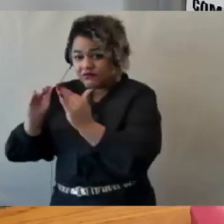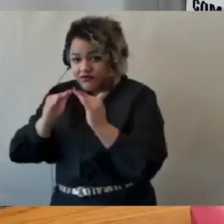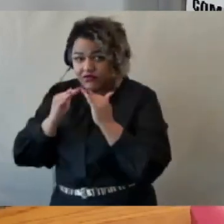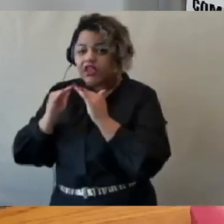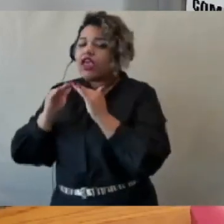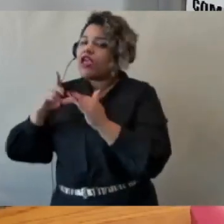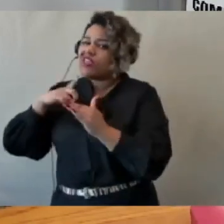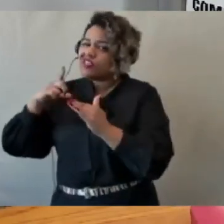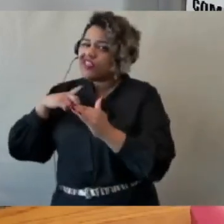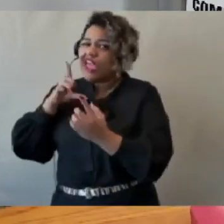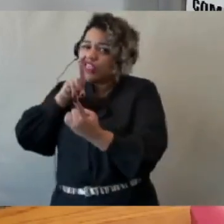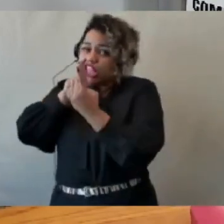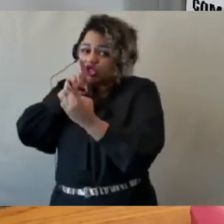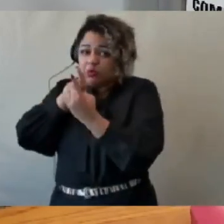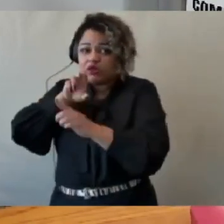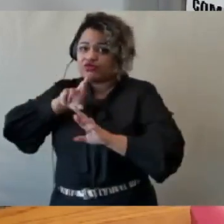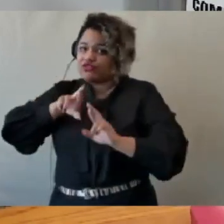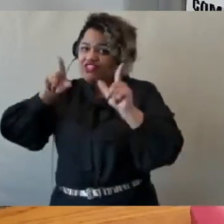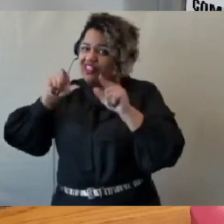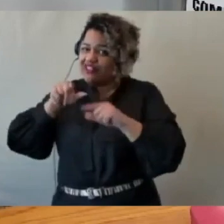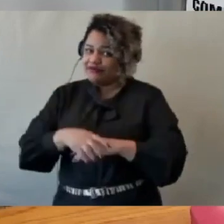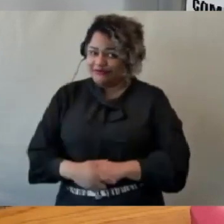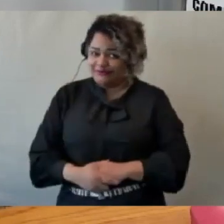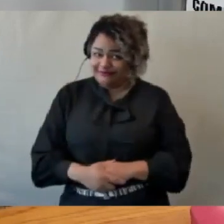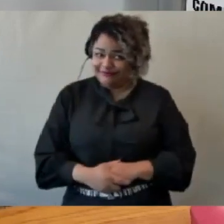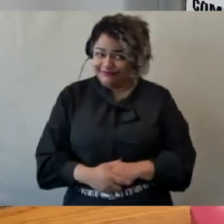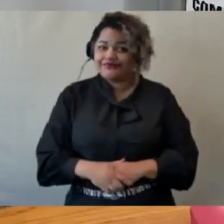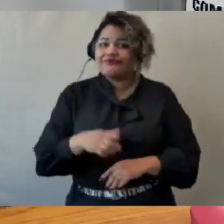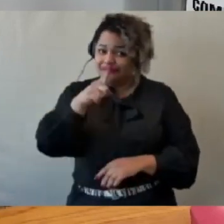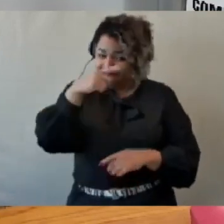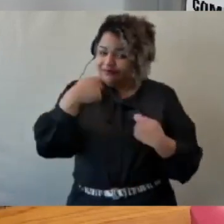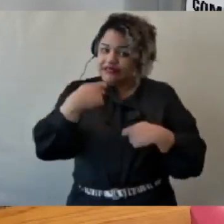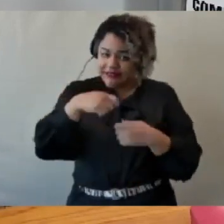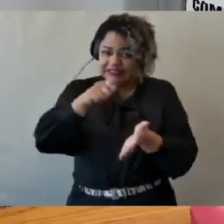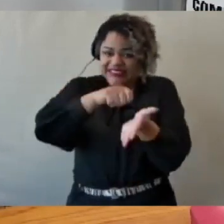A gente tem que ver isso aí, tem que ficar anotado, né?